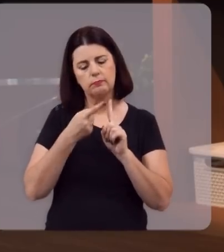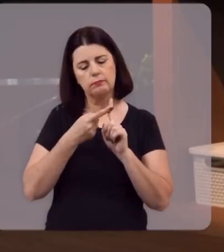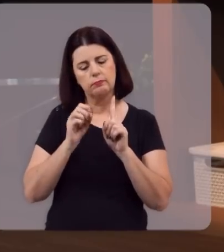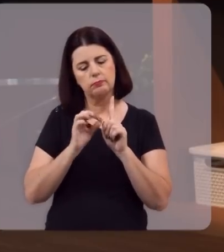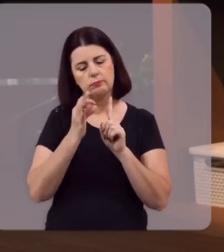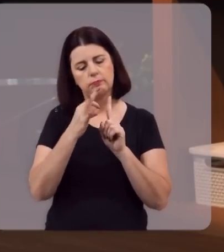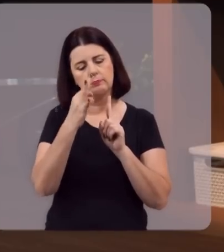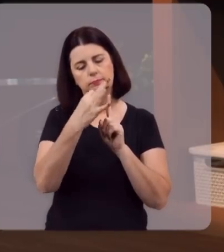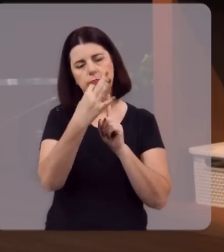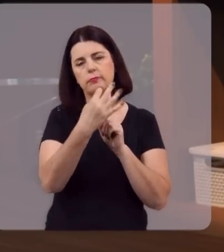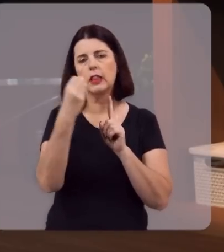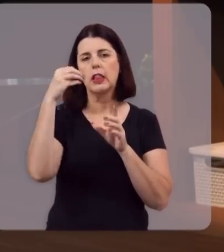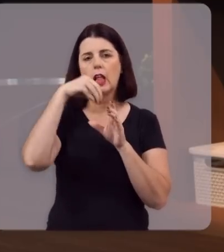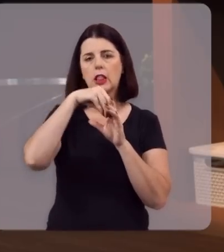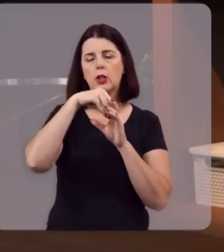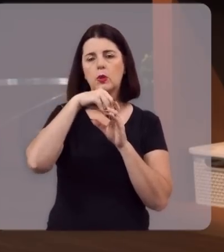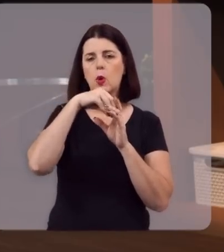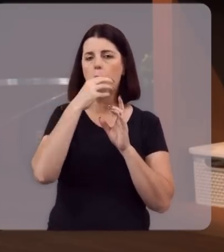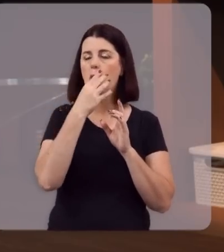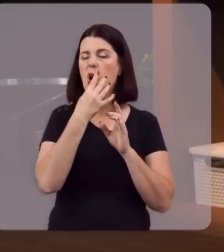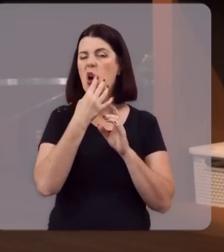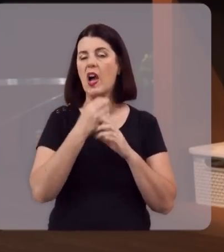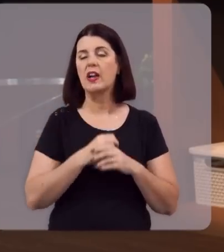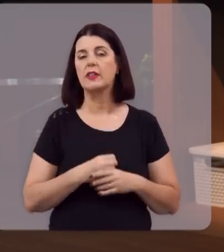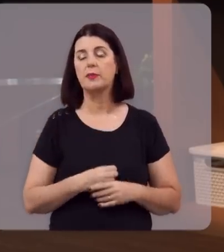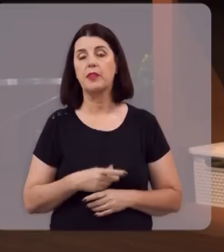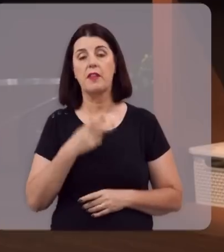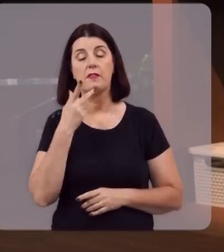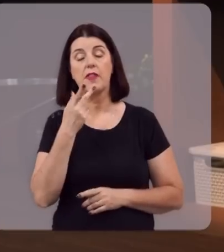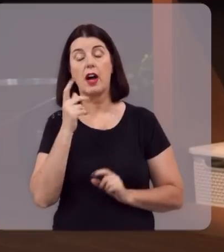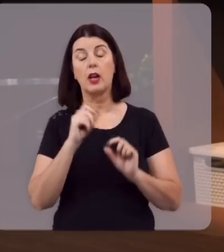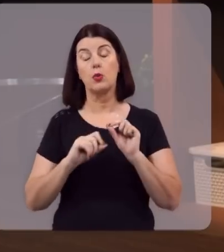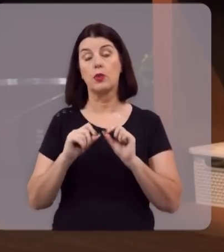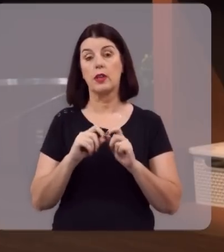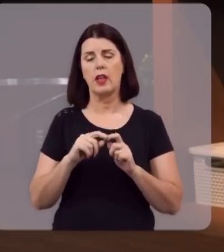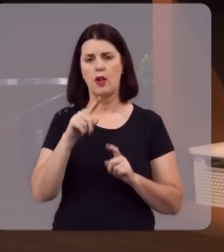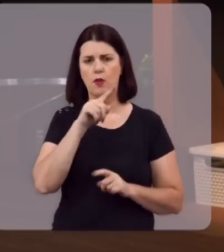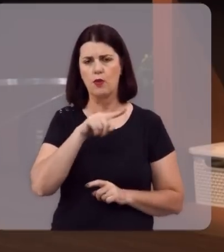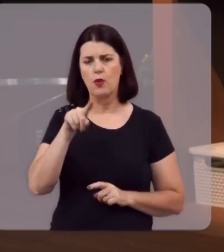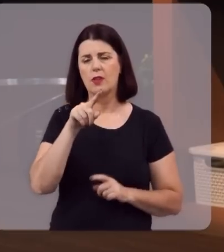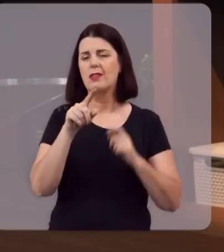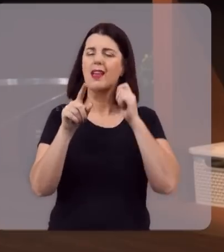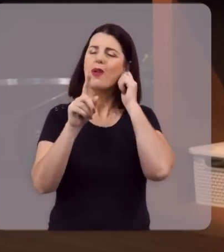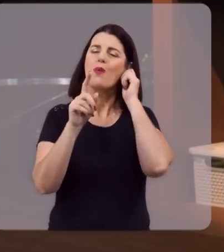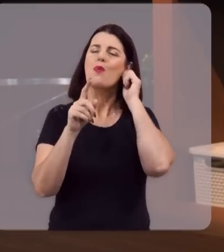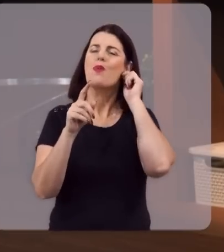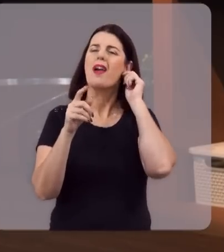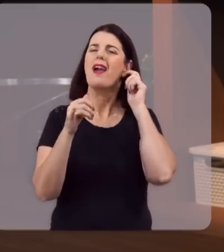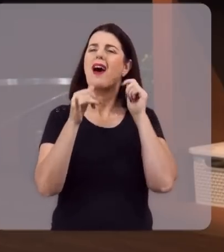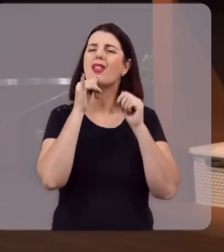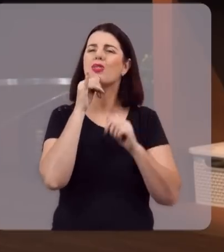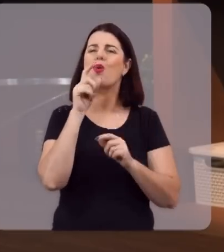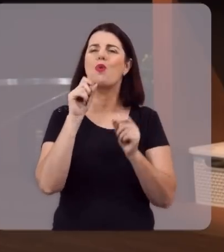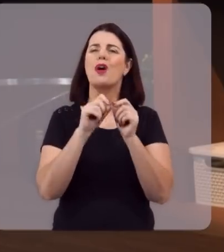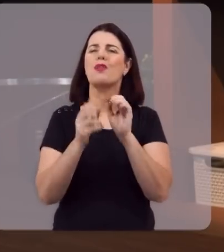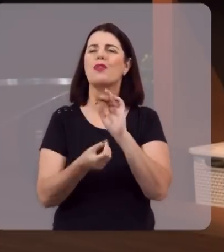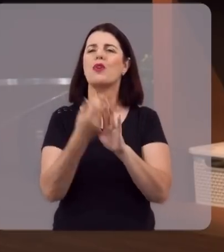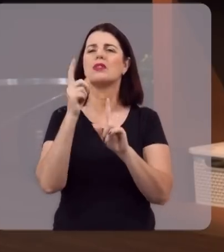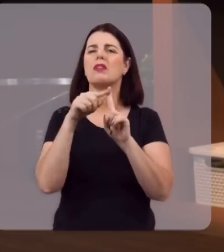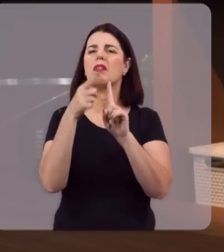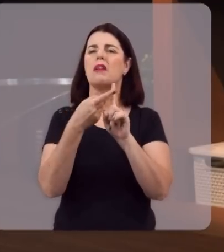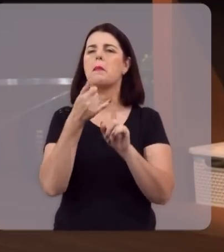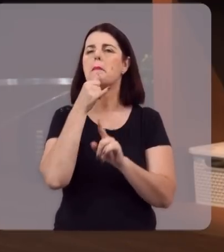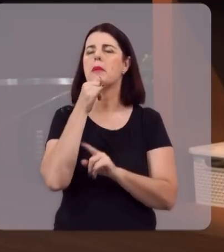no seio da minha mãe e ele vai dizer então que você não é produto do acaso